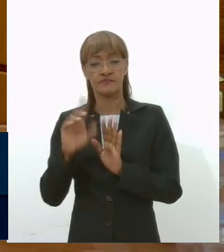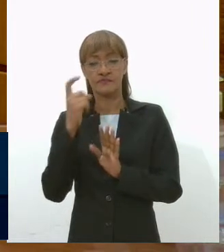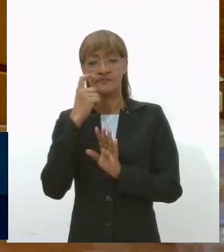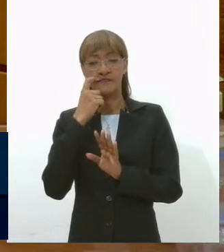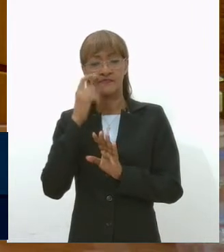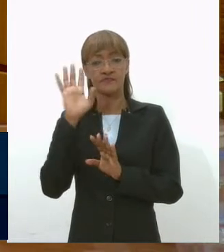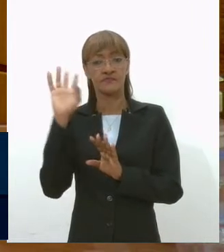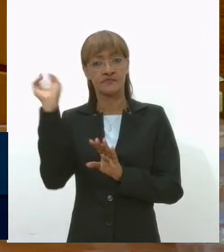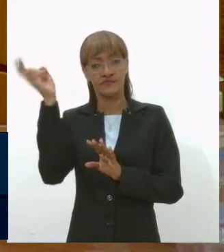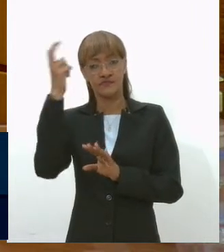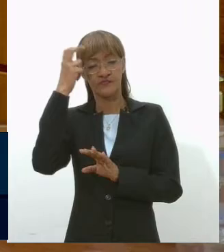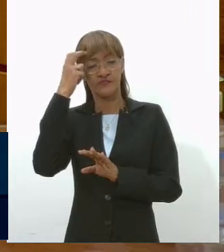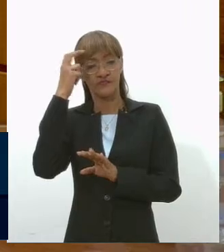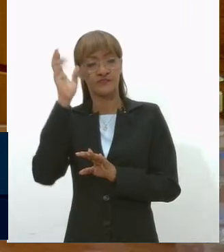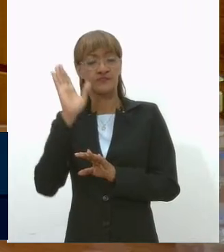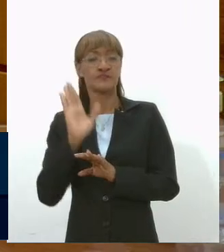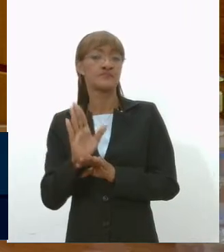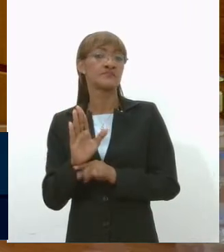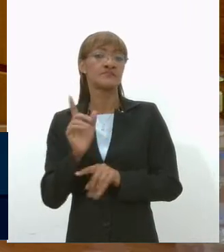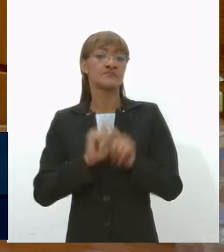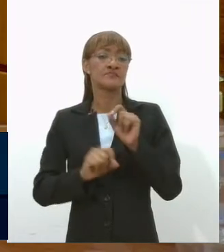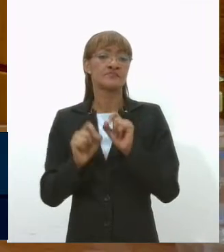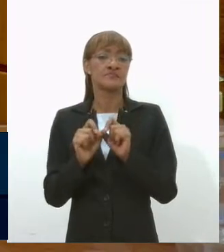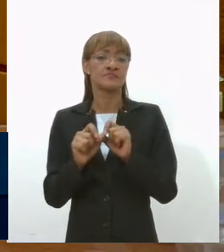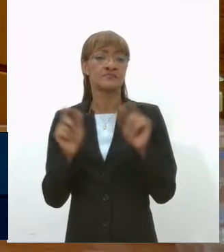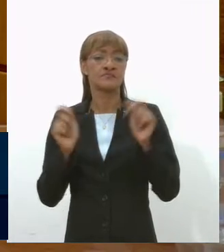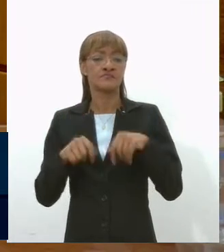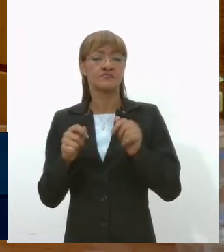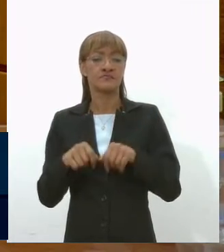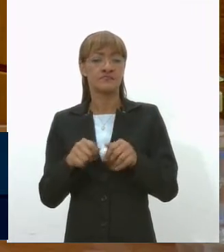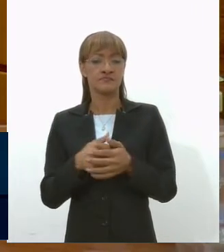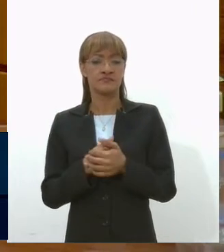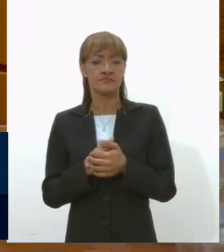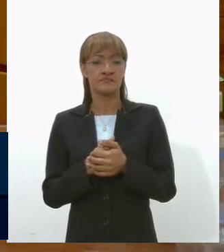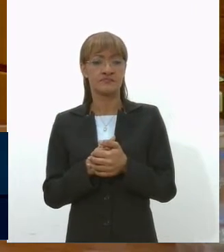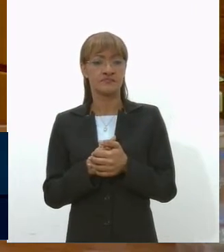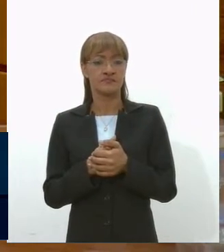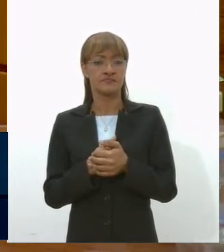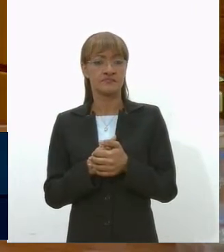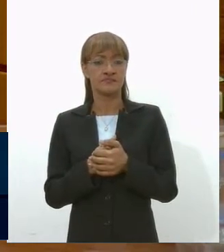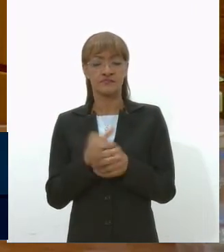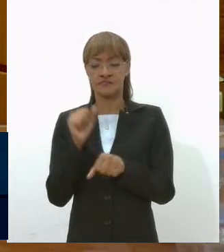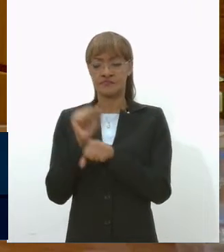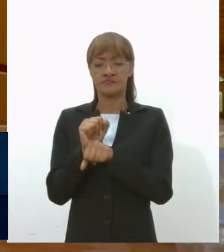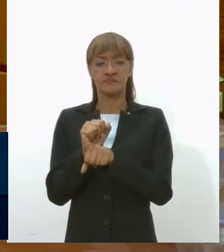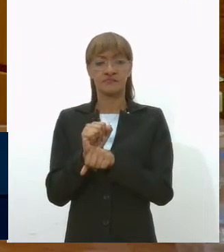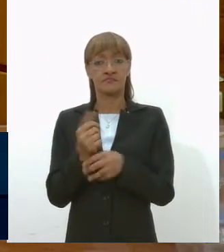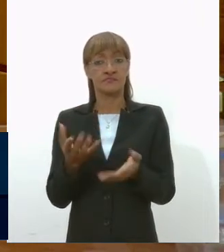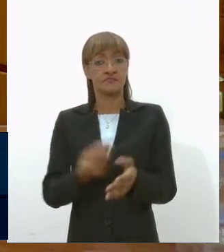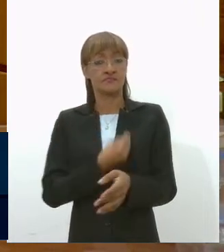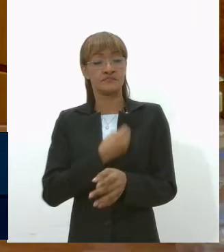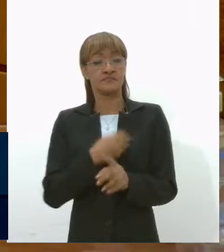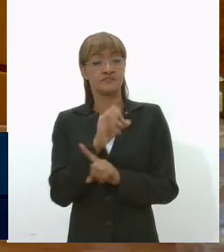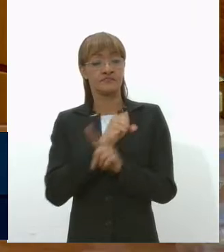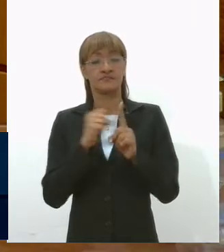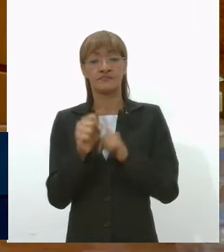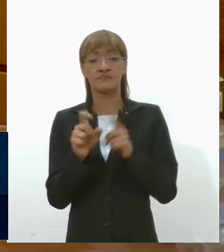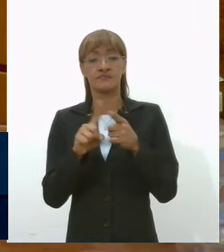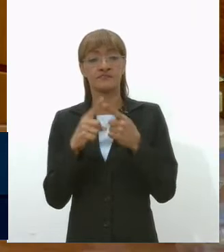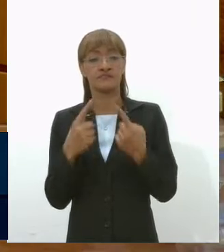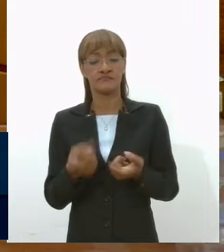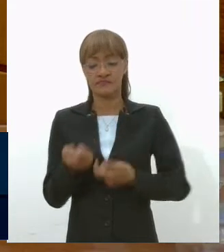tudo isso, porque iria paralisar um importante setor, não apenas da vida social, mas um importante setor da